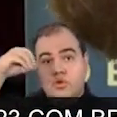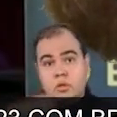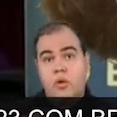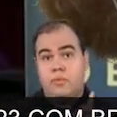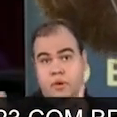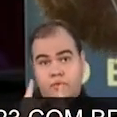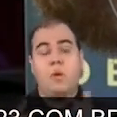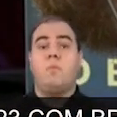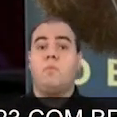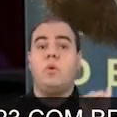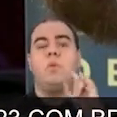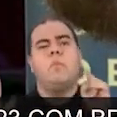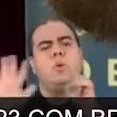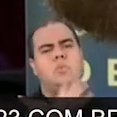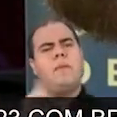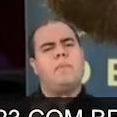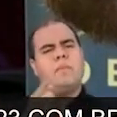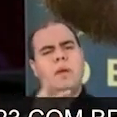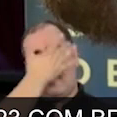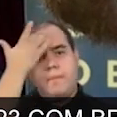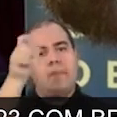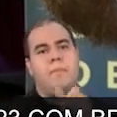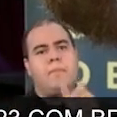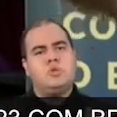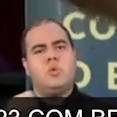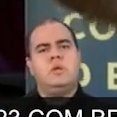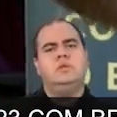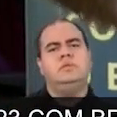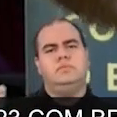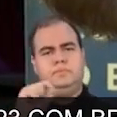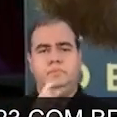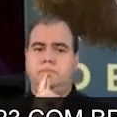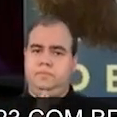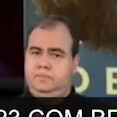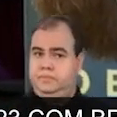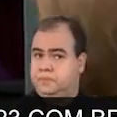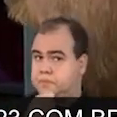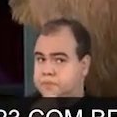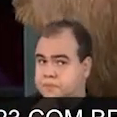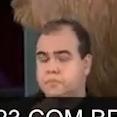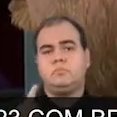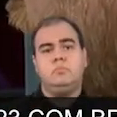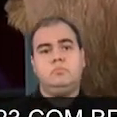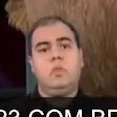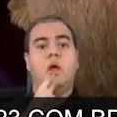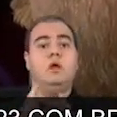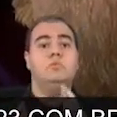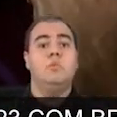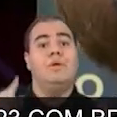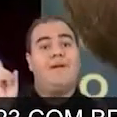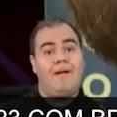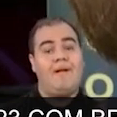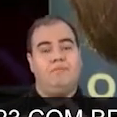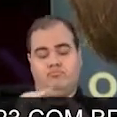importante perguntar primeiro para os demais moradores do seu domicílio se alguém já não respondeu, porque a resposta não é para cada um, é por domicílio, né?